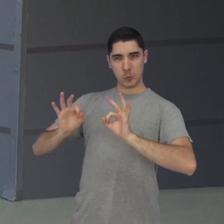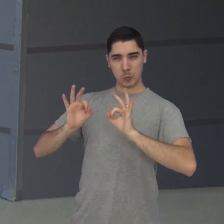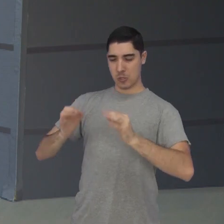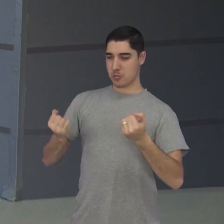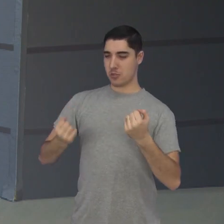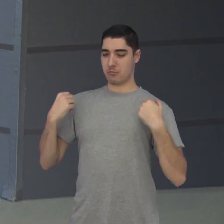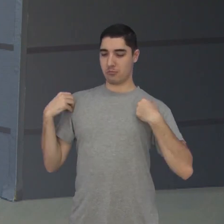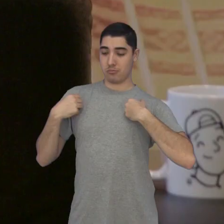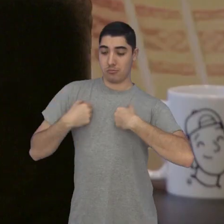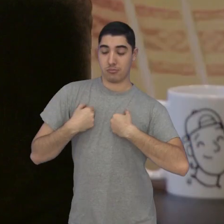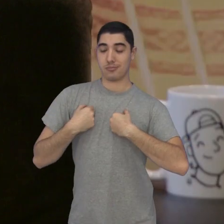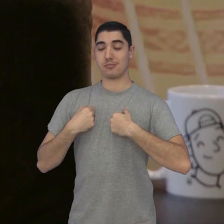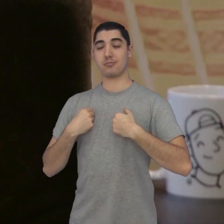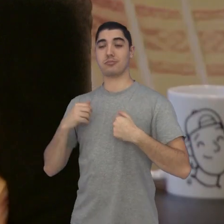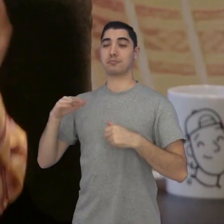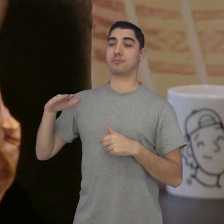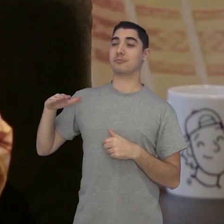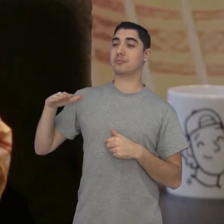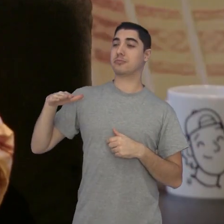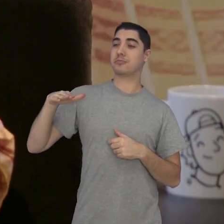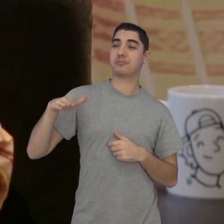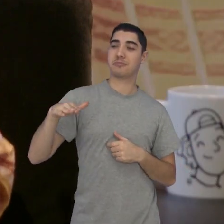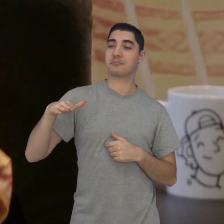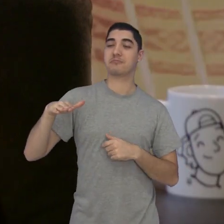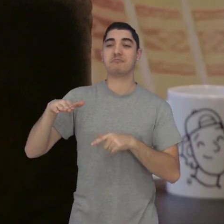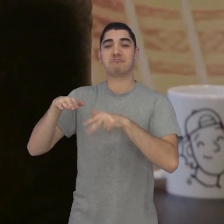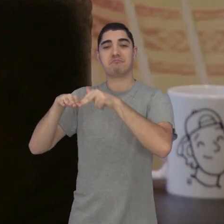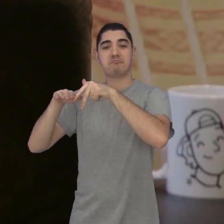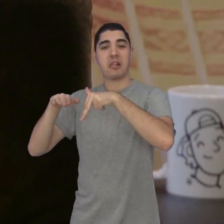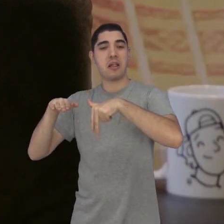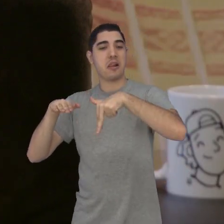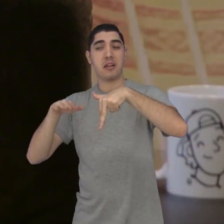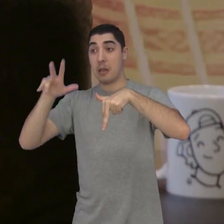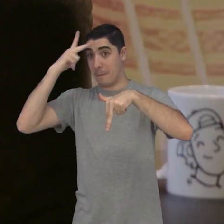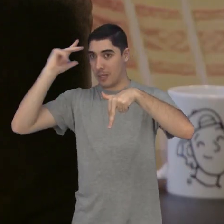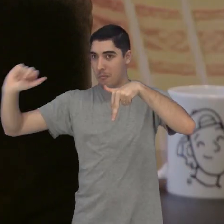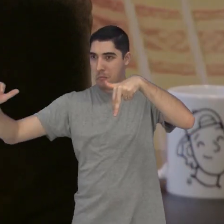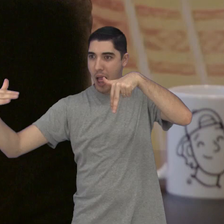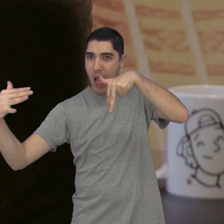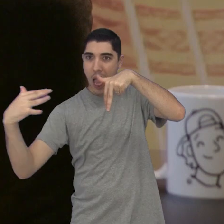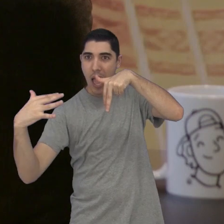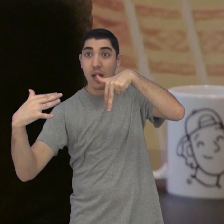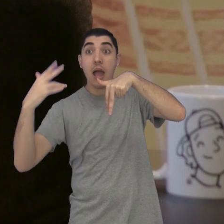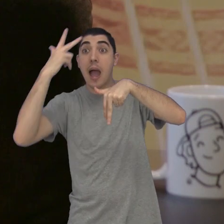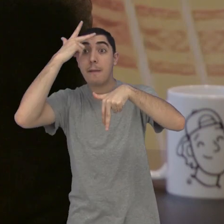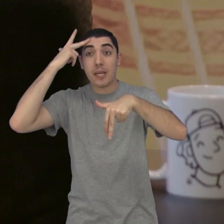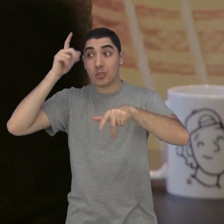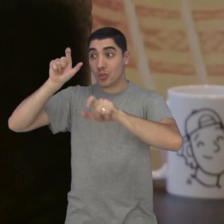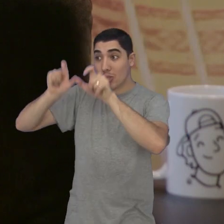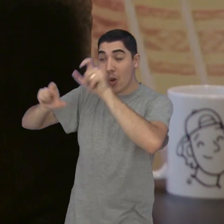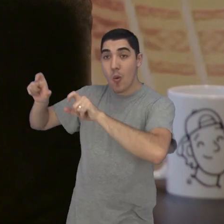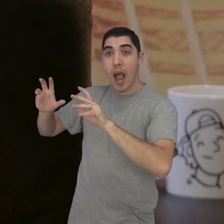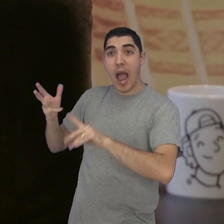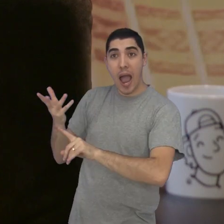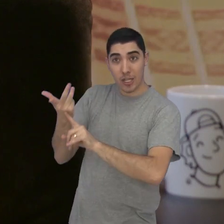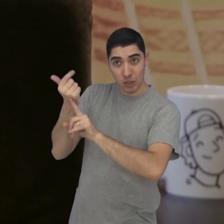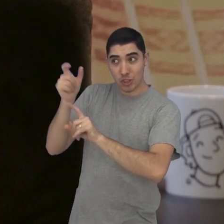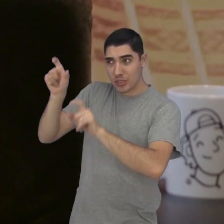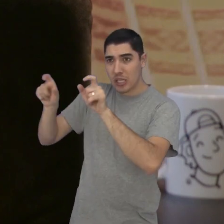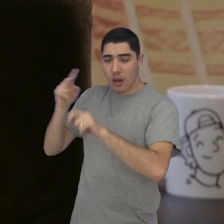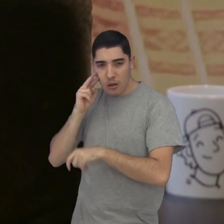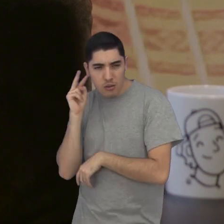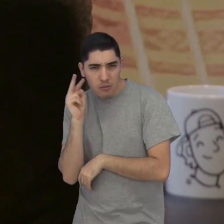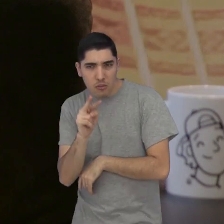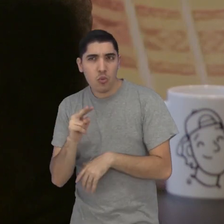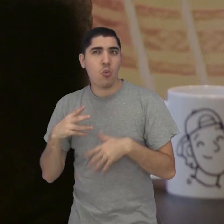smoke e tal. Levava os artistas e cinema abarrotado, cara. Era muitos artistas, amigos que falam pra gente que viveu isso